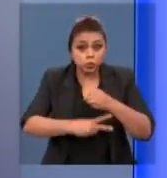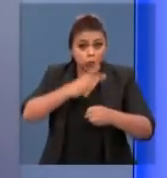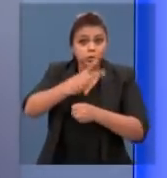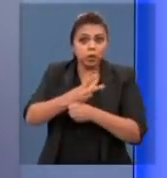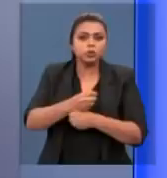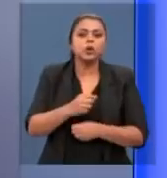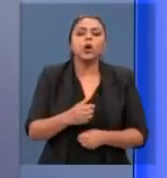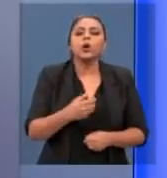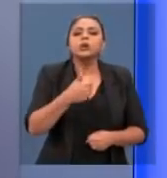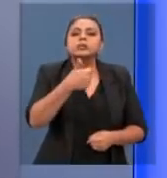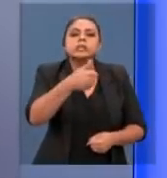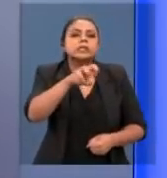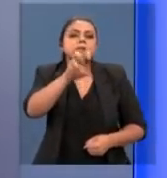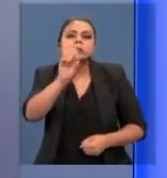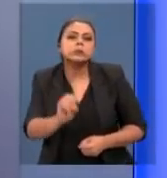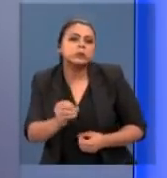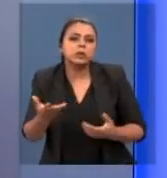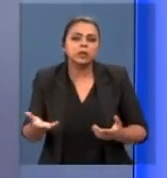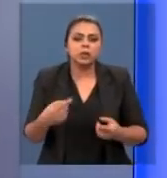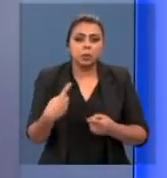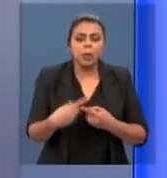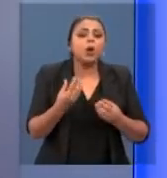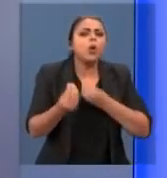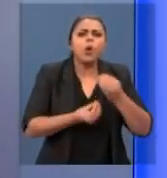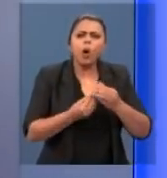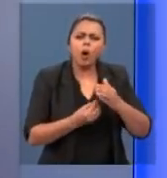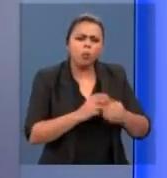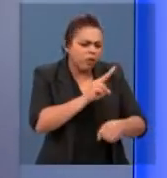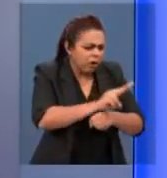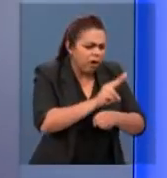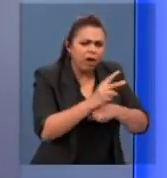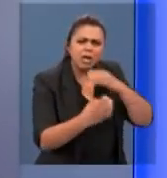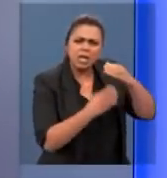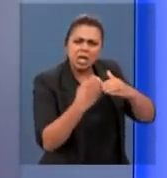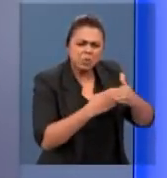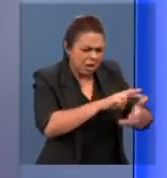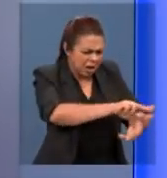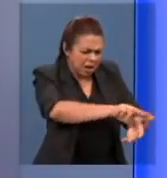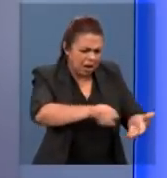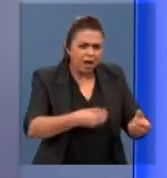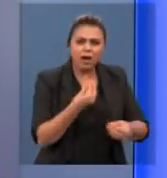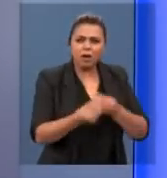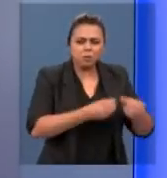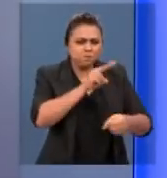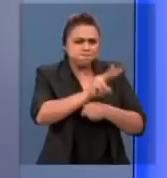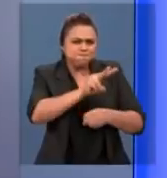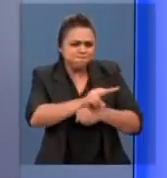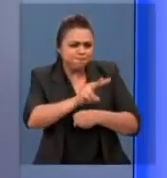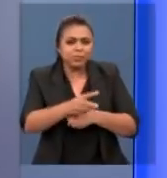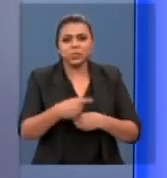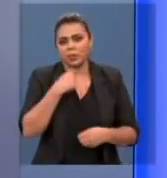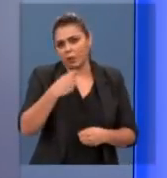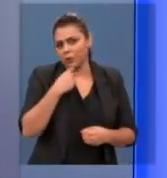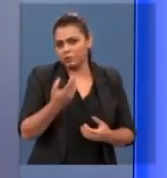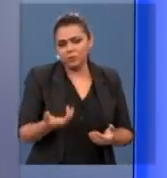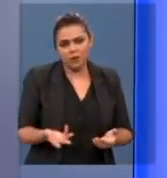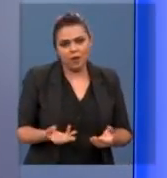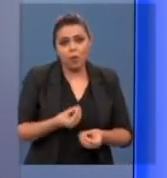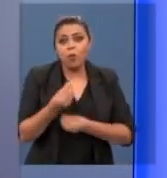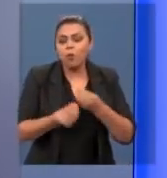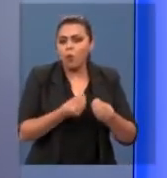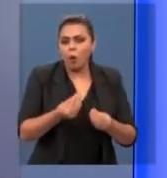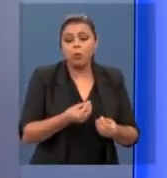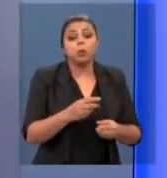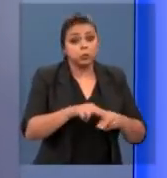poder dar conta de mais de 60 mil empresas que são é devem ser fiscalizadas no espírito santo a gente não vai ter dinheiro